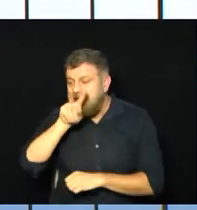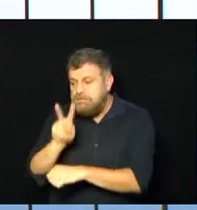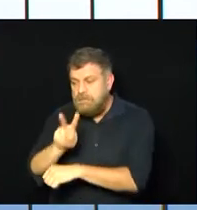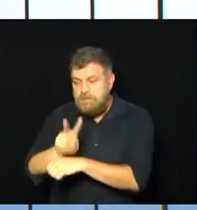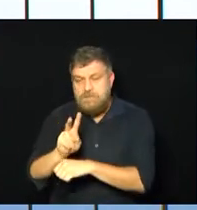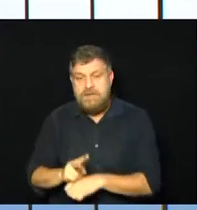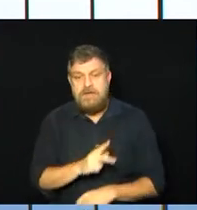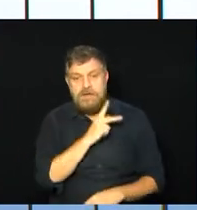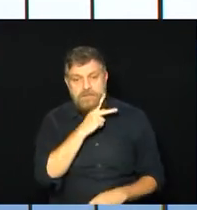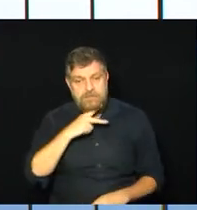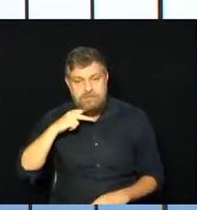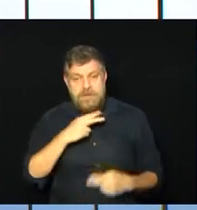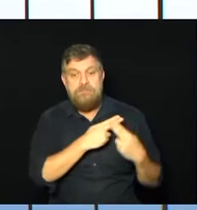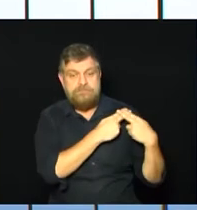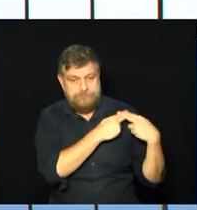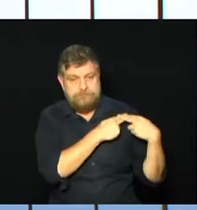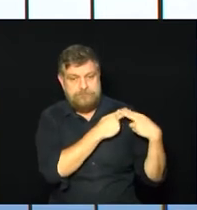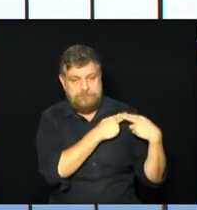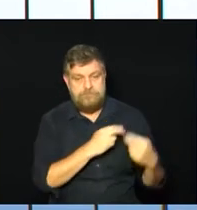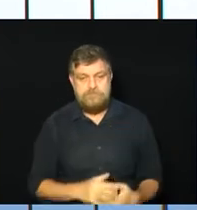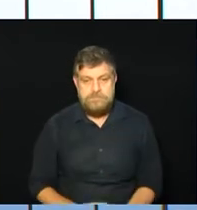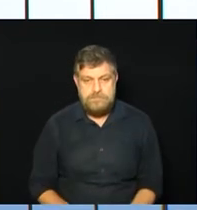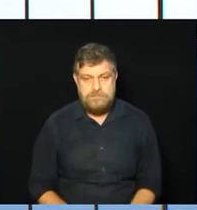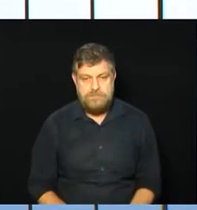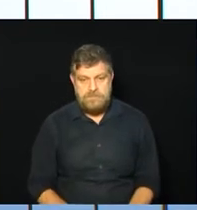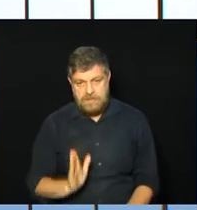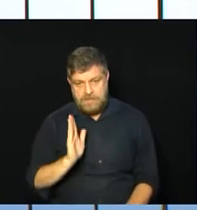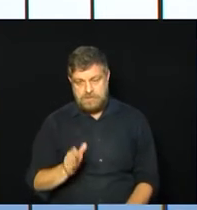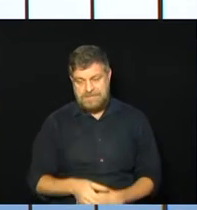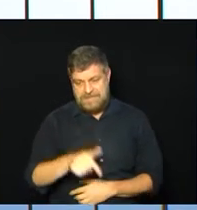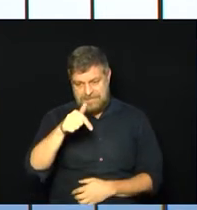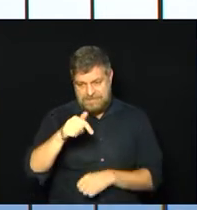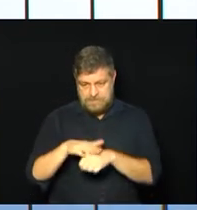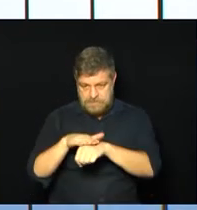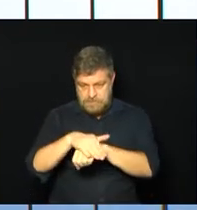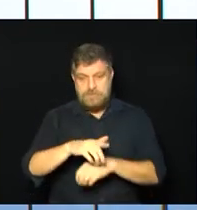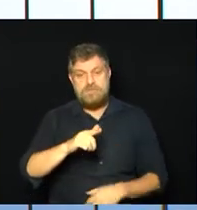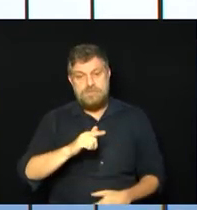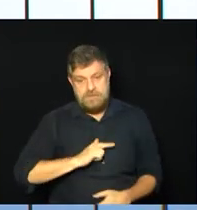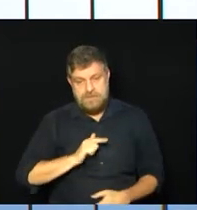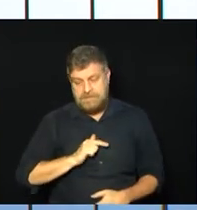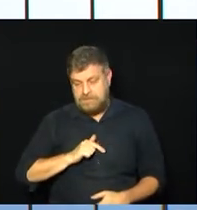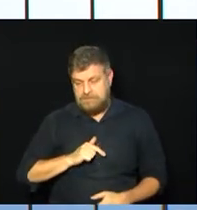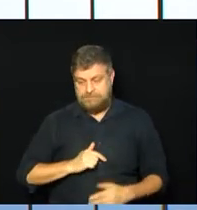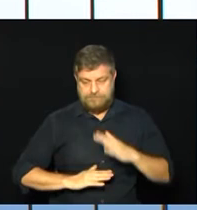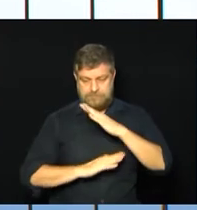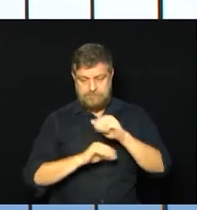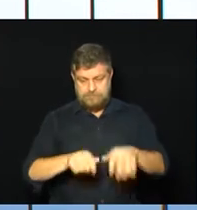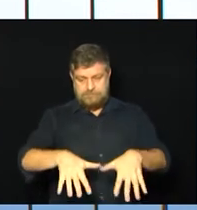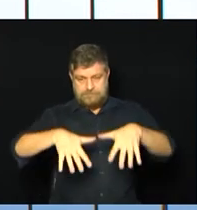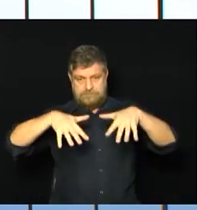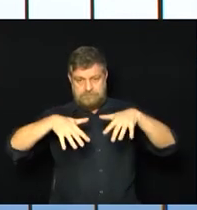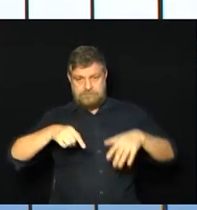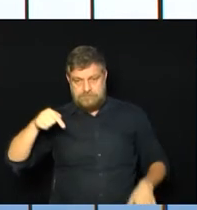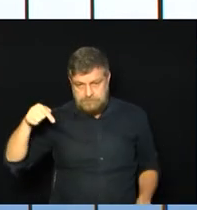é presidida pelo vereador Permínio Monteiro. Já às 7 horas da noite, no plenário, a Sala José